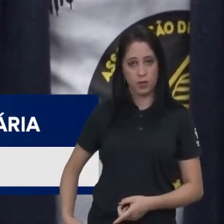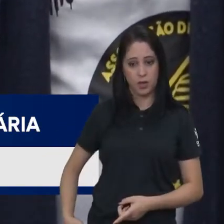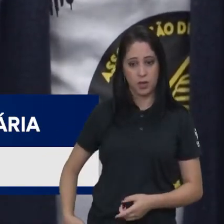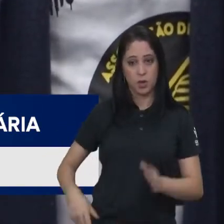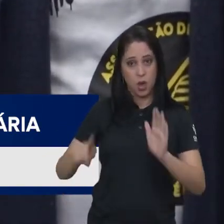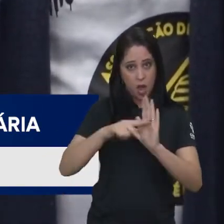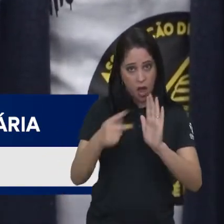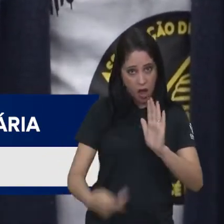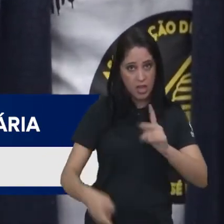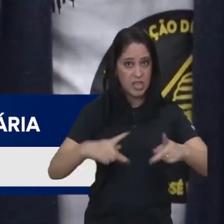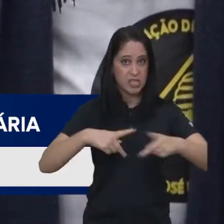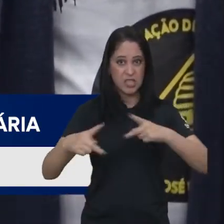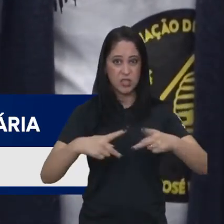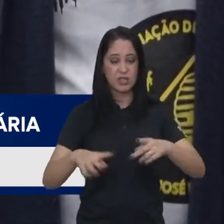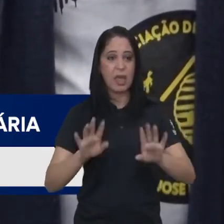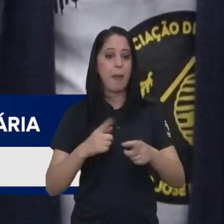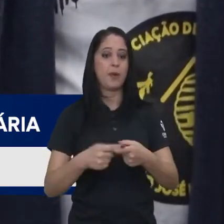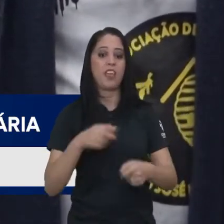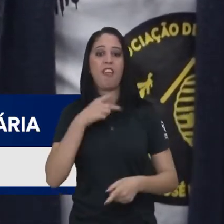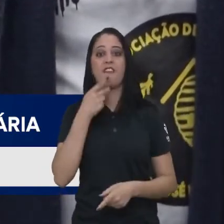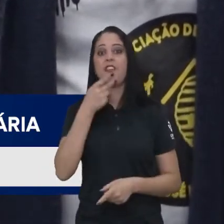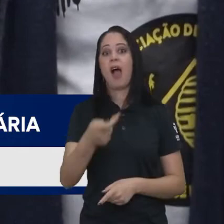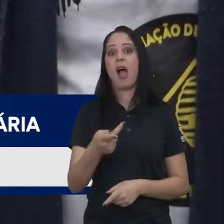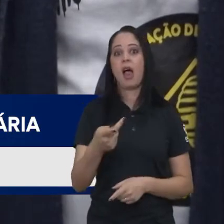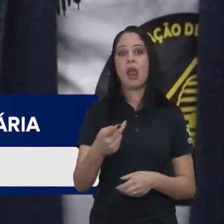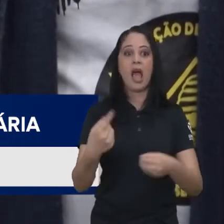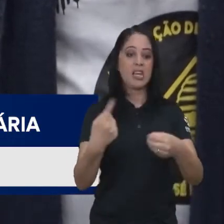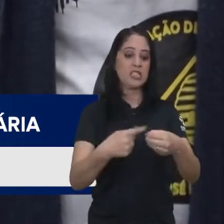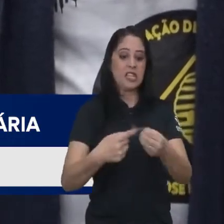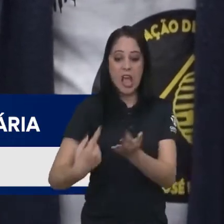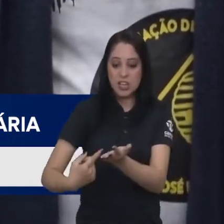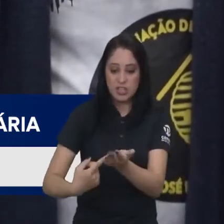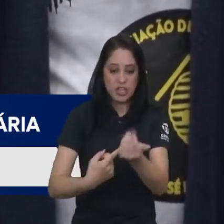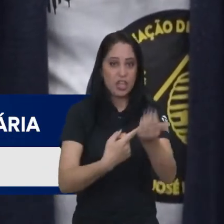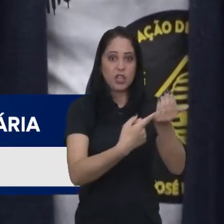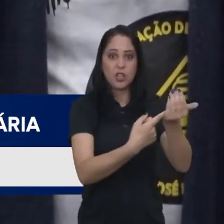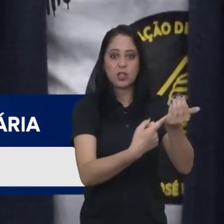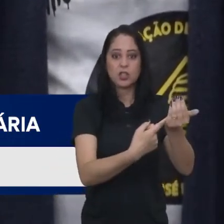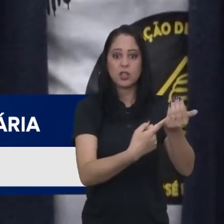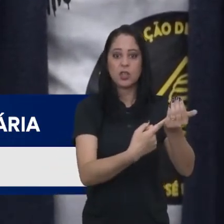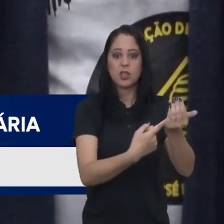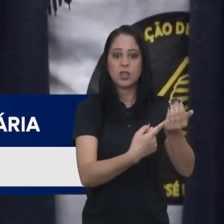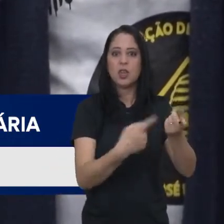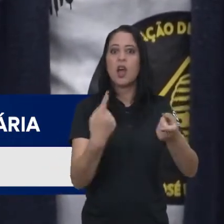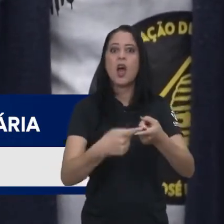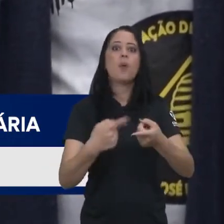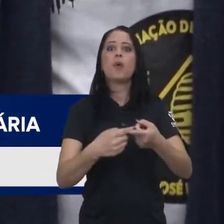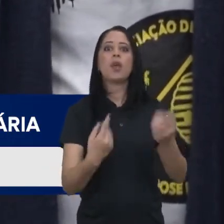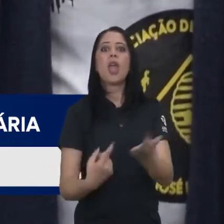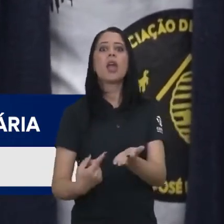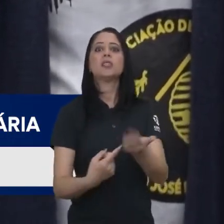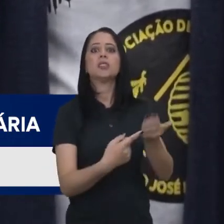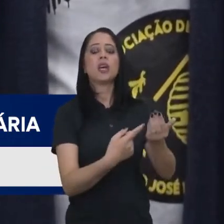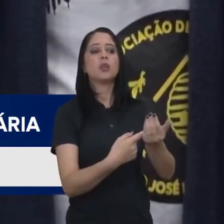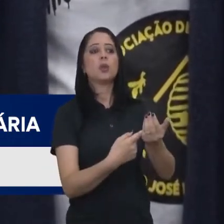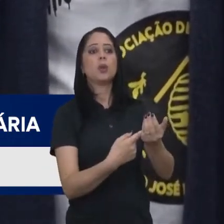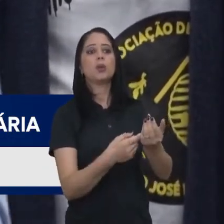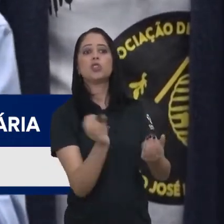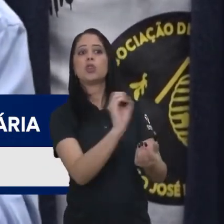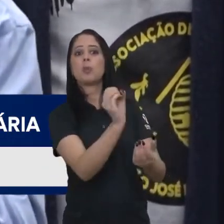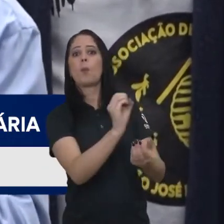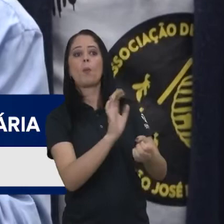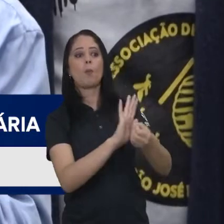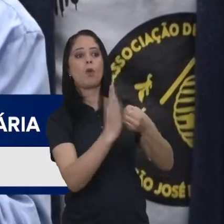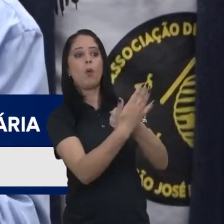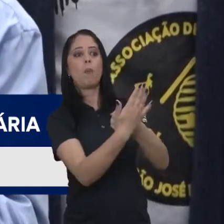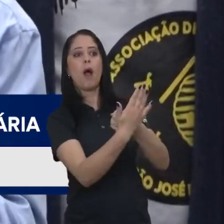cidade de São José dos Campos, essa cidade que todo mundo fala, a cidade da tecnologia, por que não tem uma tecnologia para regularizar